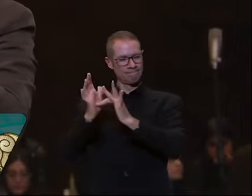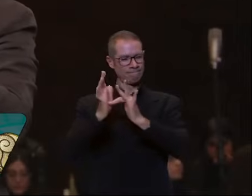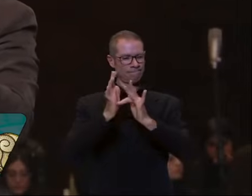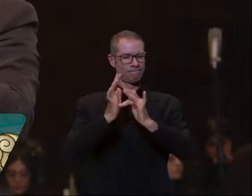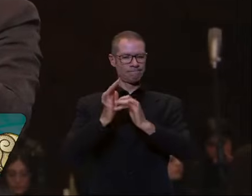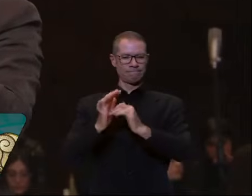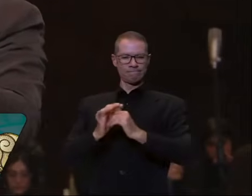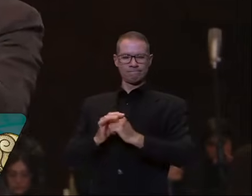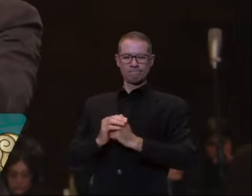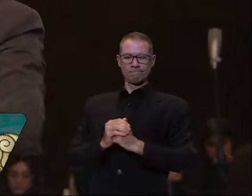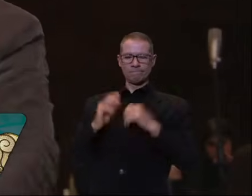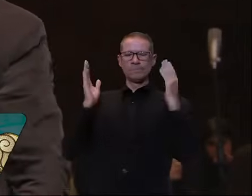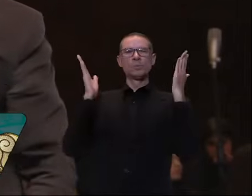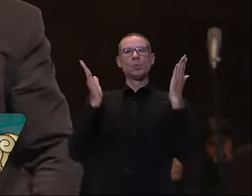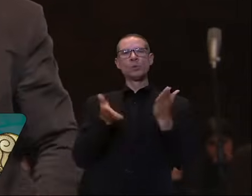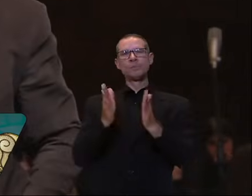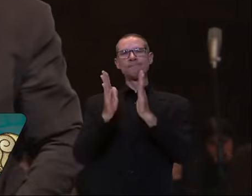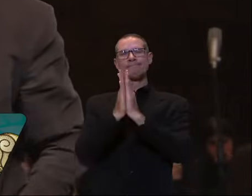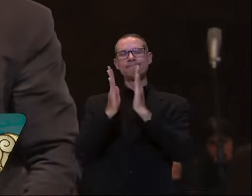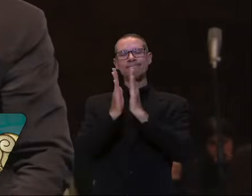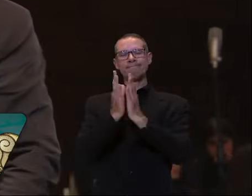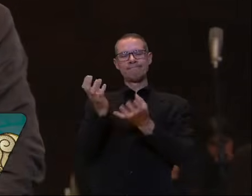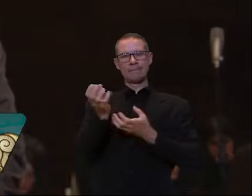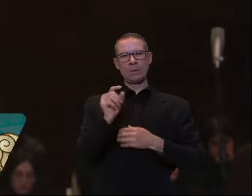Jesus. Hoje eu queria orar por você.